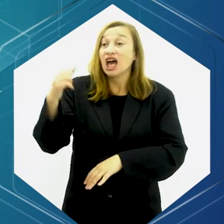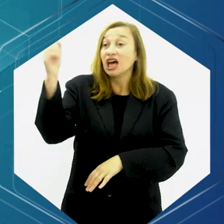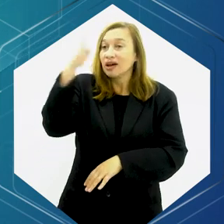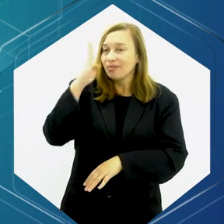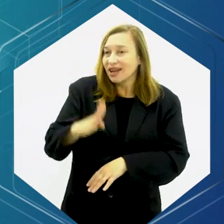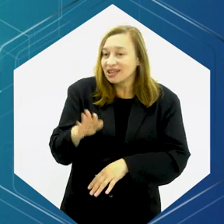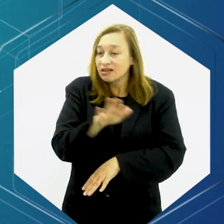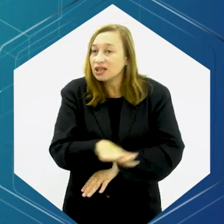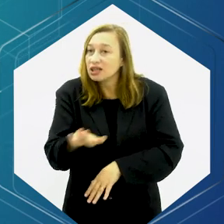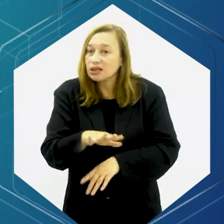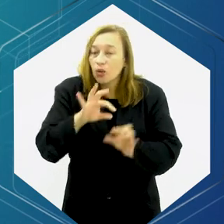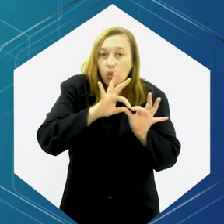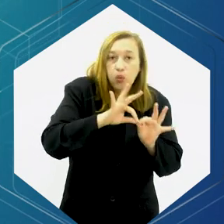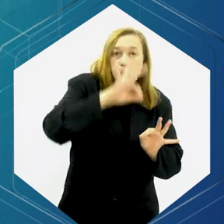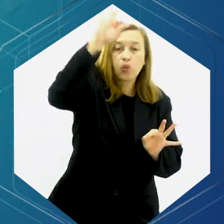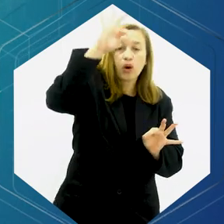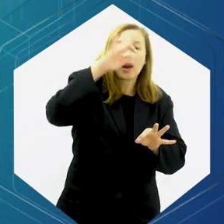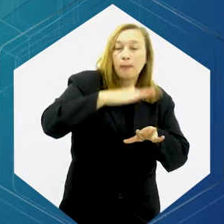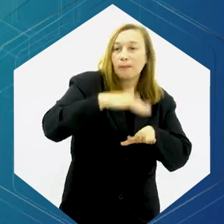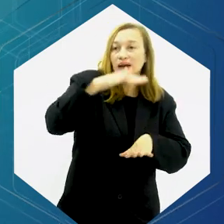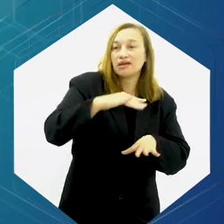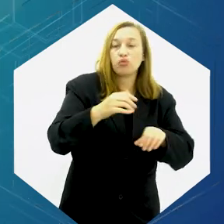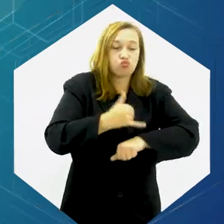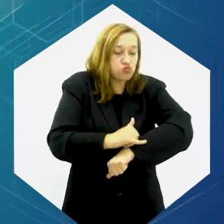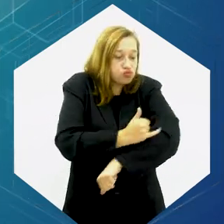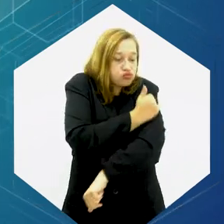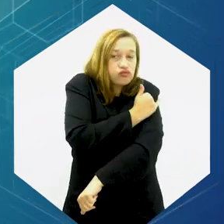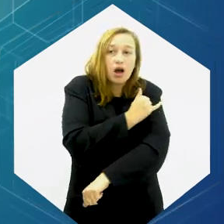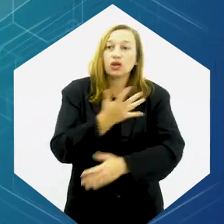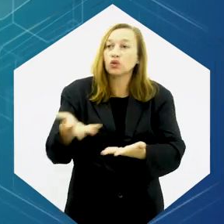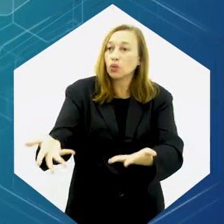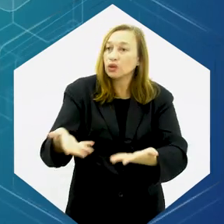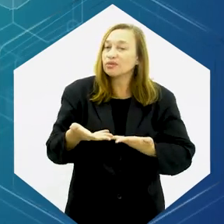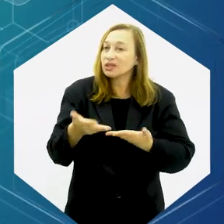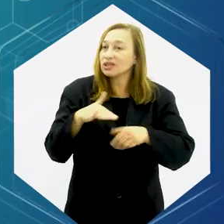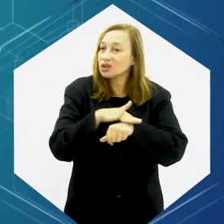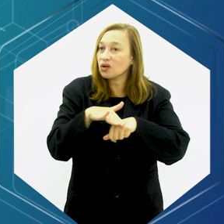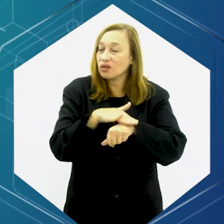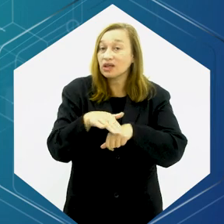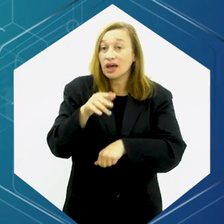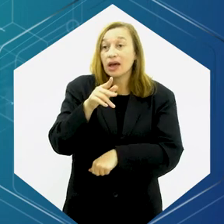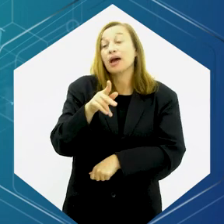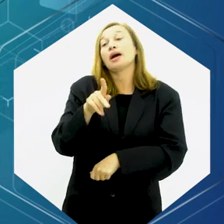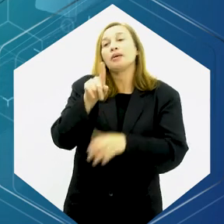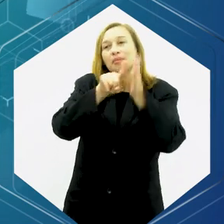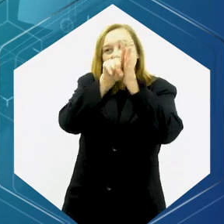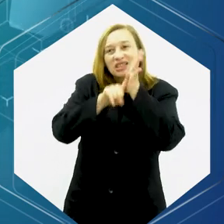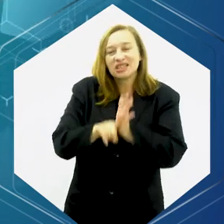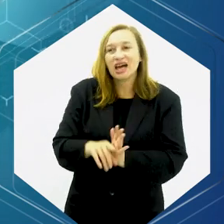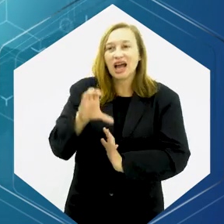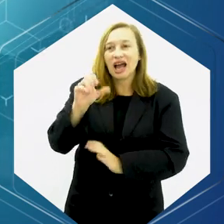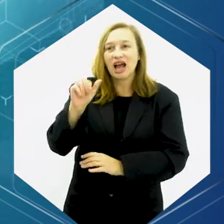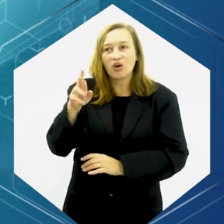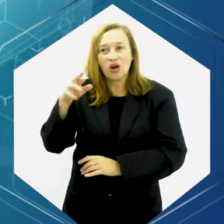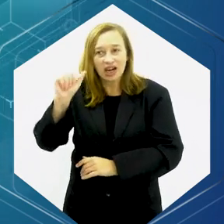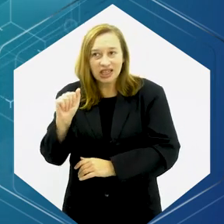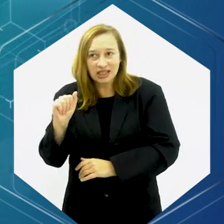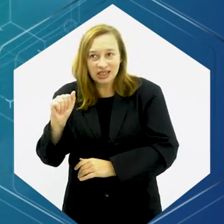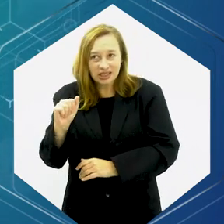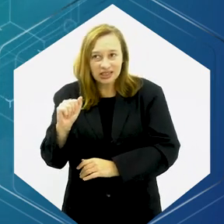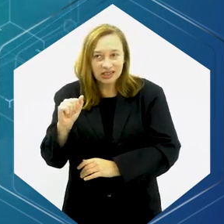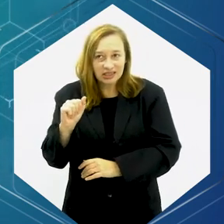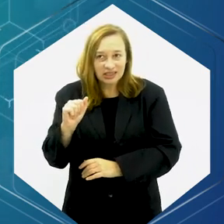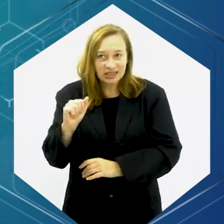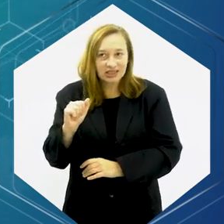brasileiras estão mais altas e mais obesas eu estou recebendo nessa conversa a pesquisadora Carolina Vieira do centro de